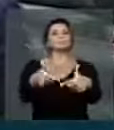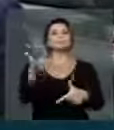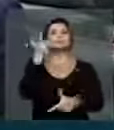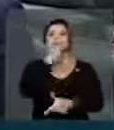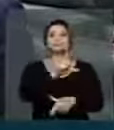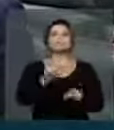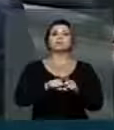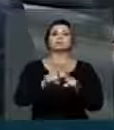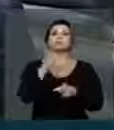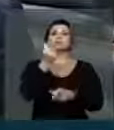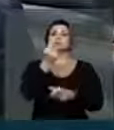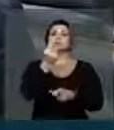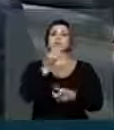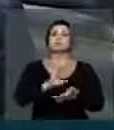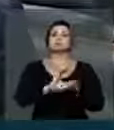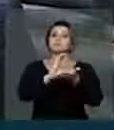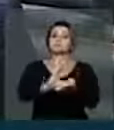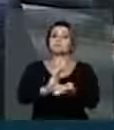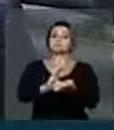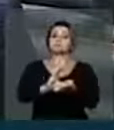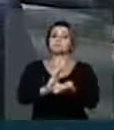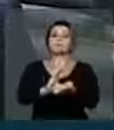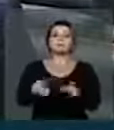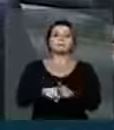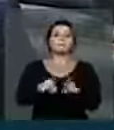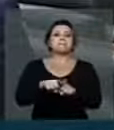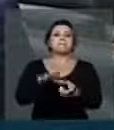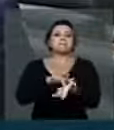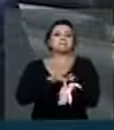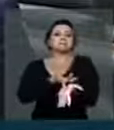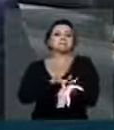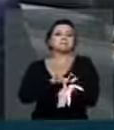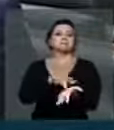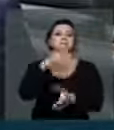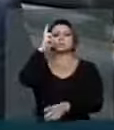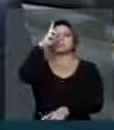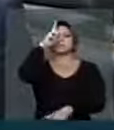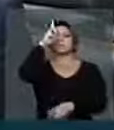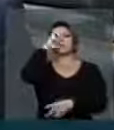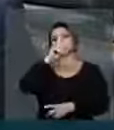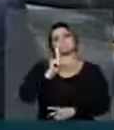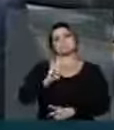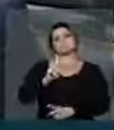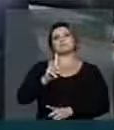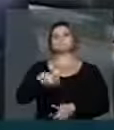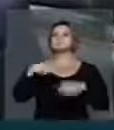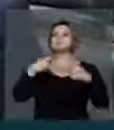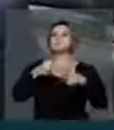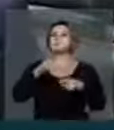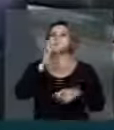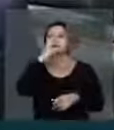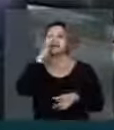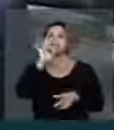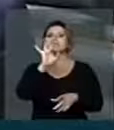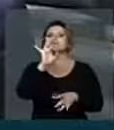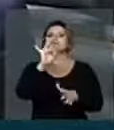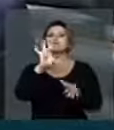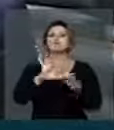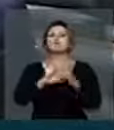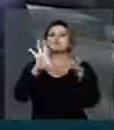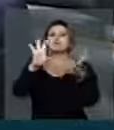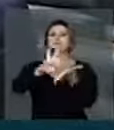de fazer com que o orçamento deixe de ser uma peça de ficção, onde haja apenas uma coisa autorizativa. Estima